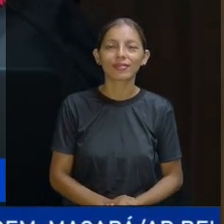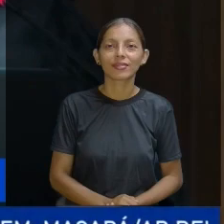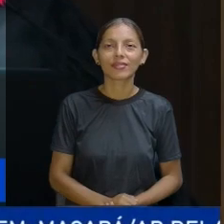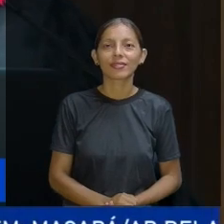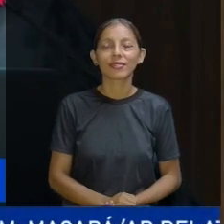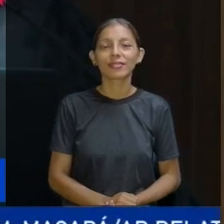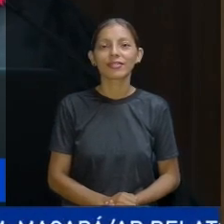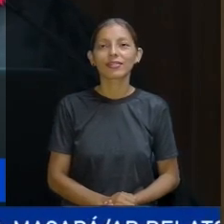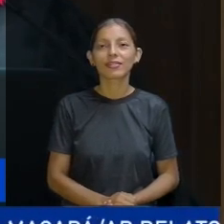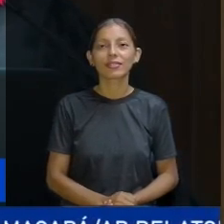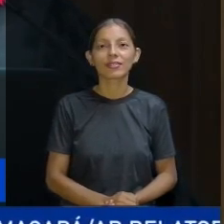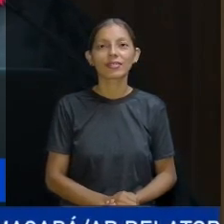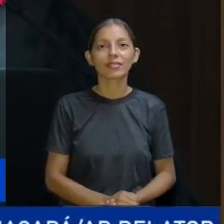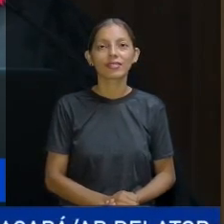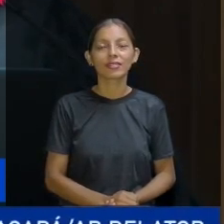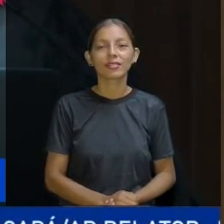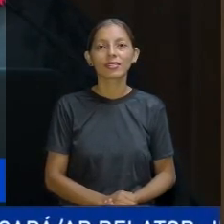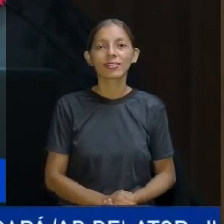tá?